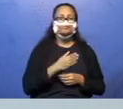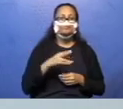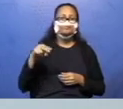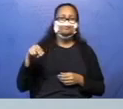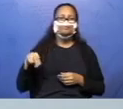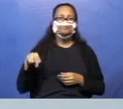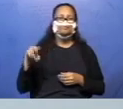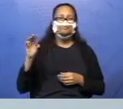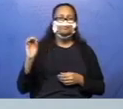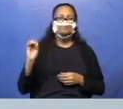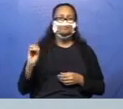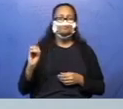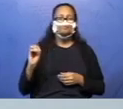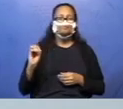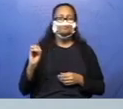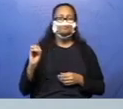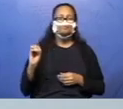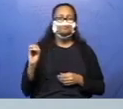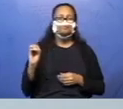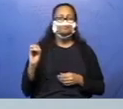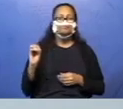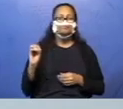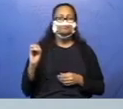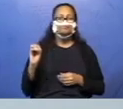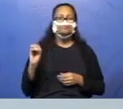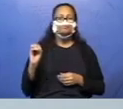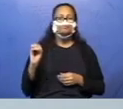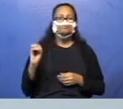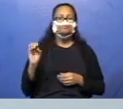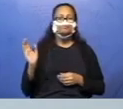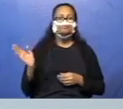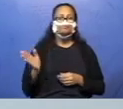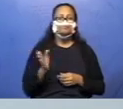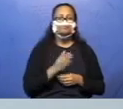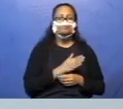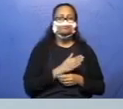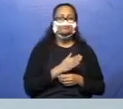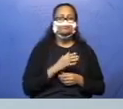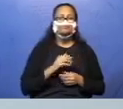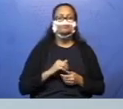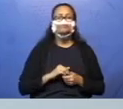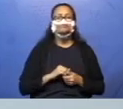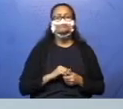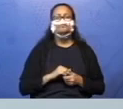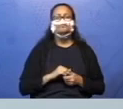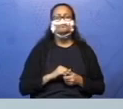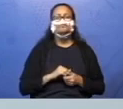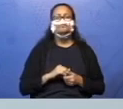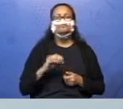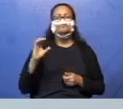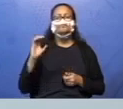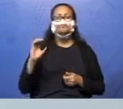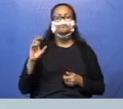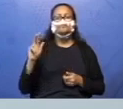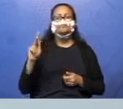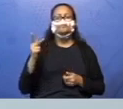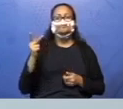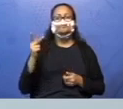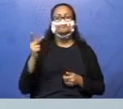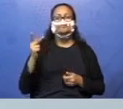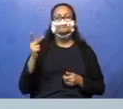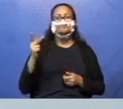No, é só trocar a vogal. Olha os espacinhos. E chão não é